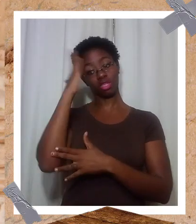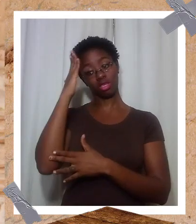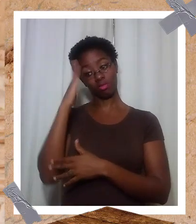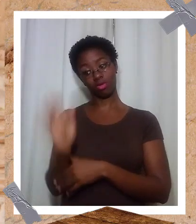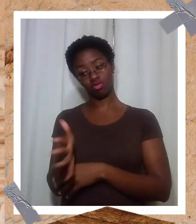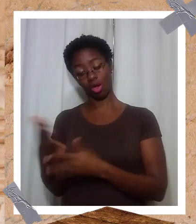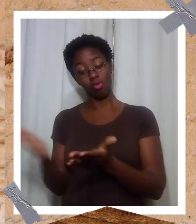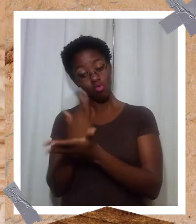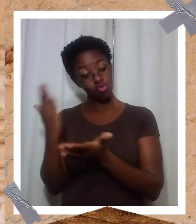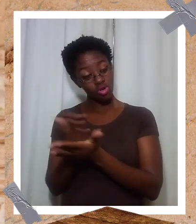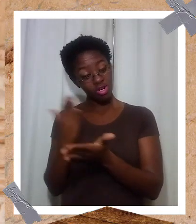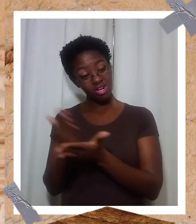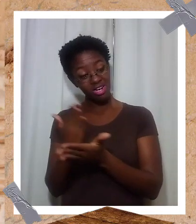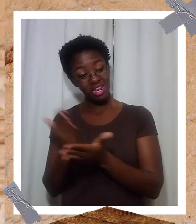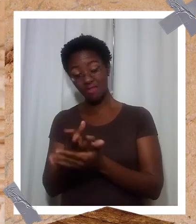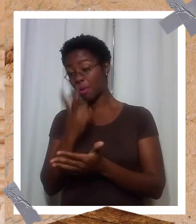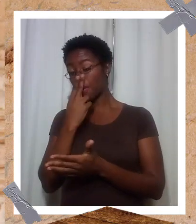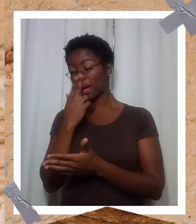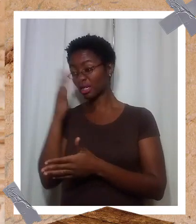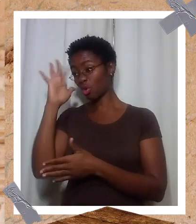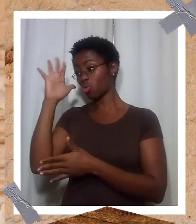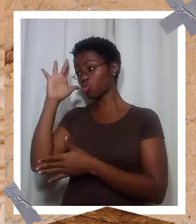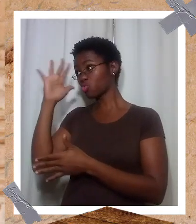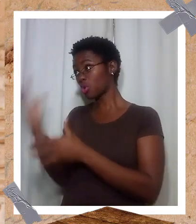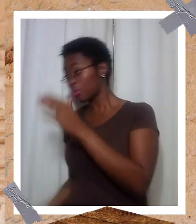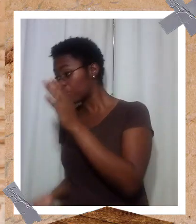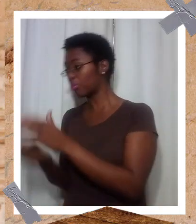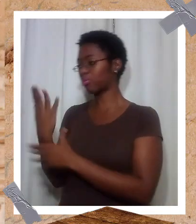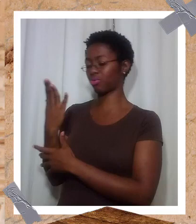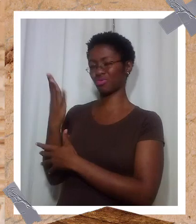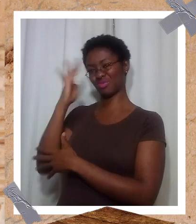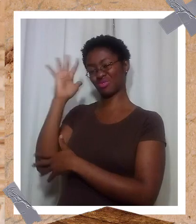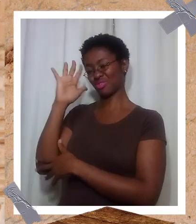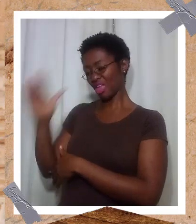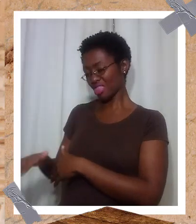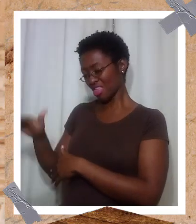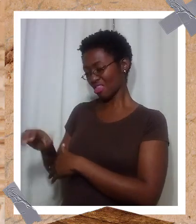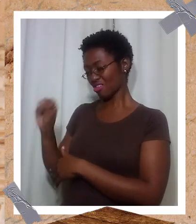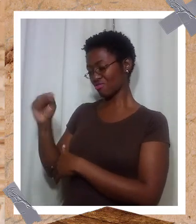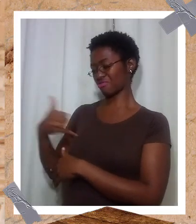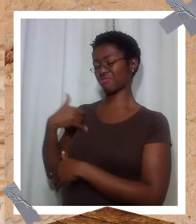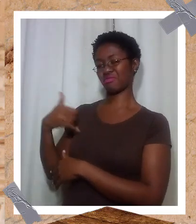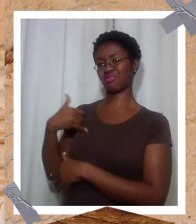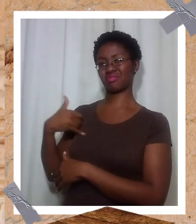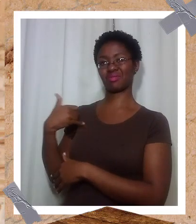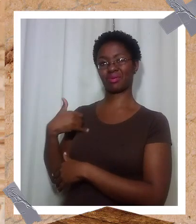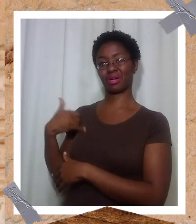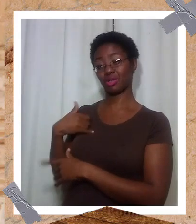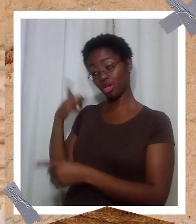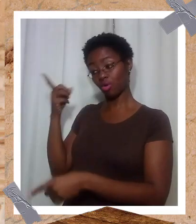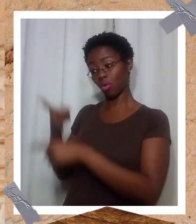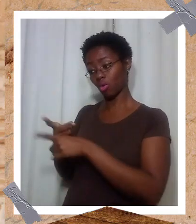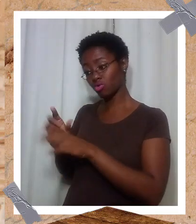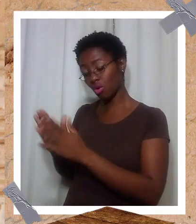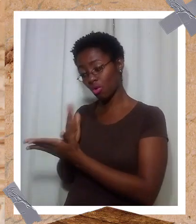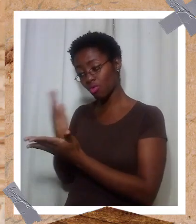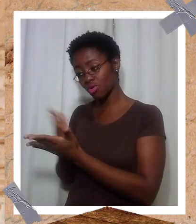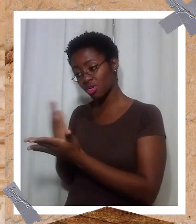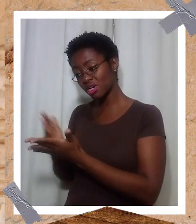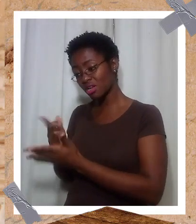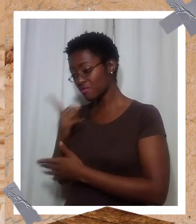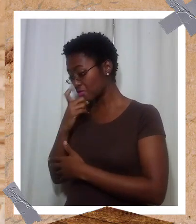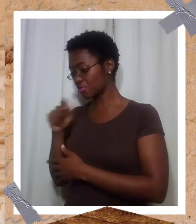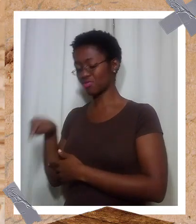que ele escreveu é a materialização do sonho do menino de 8 anos que acha o livro no lixo. A